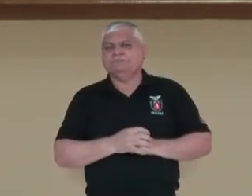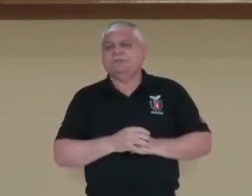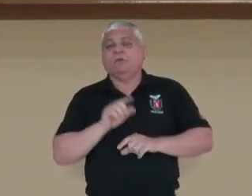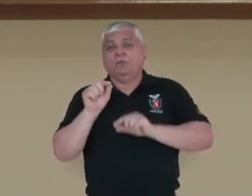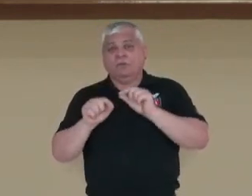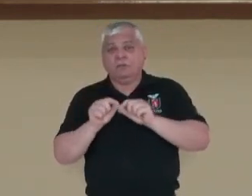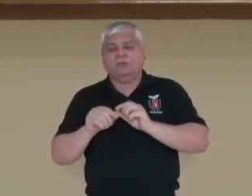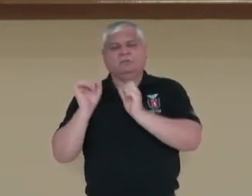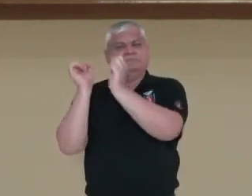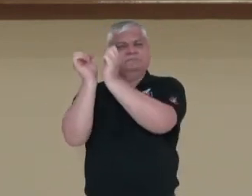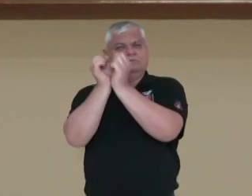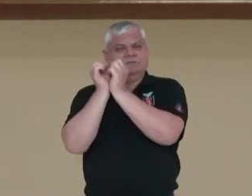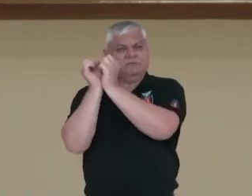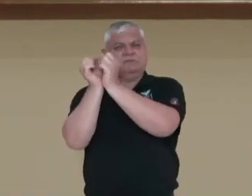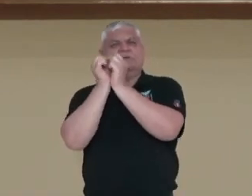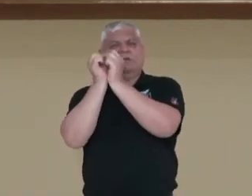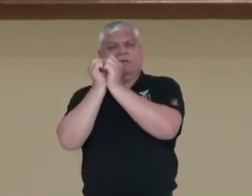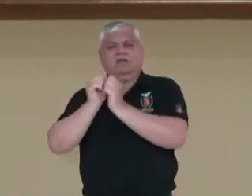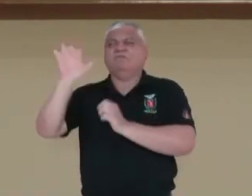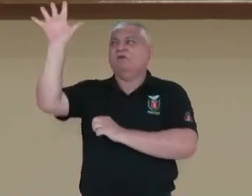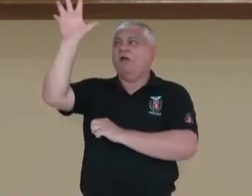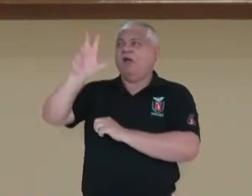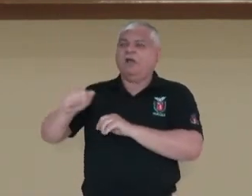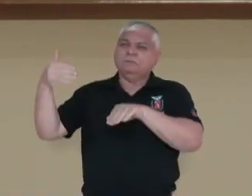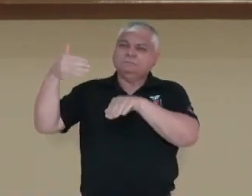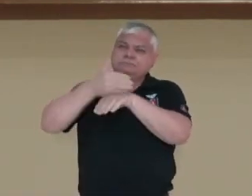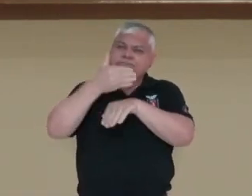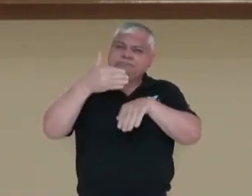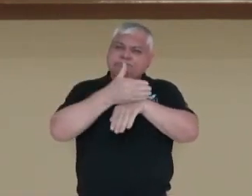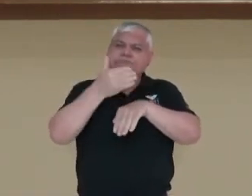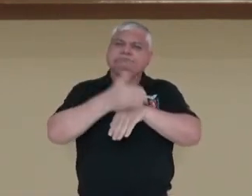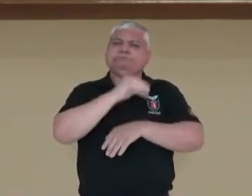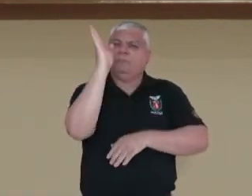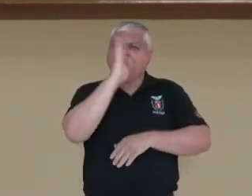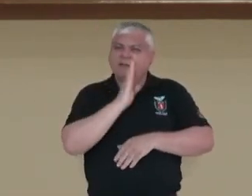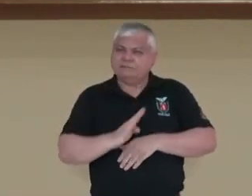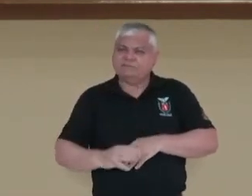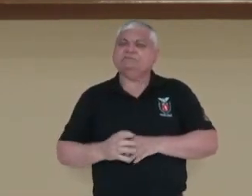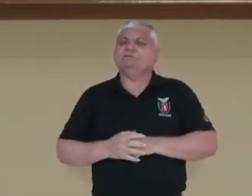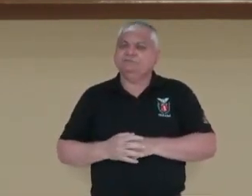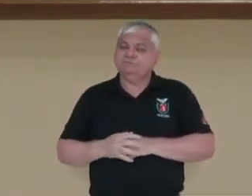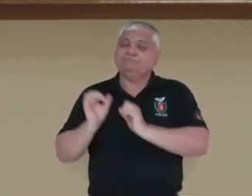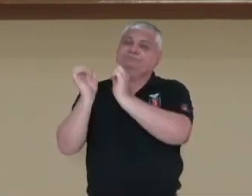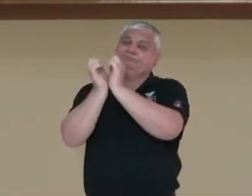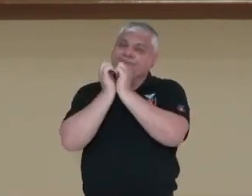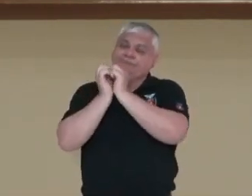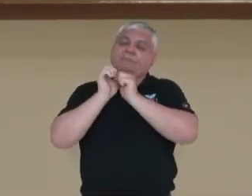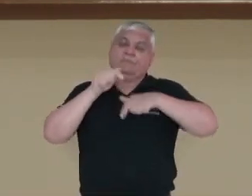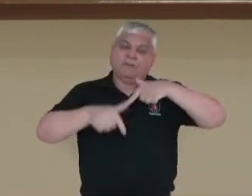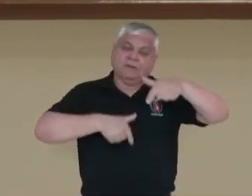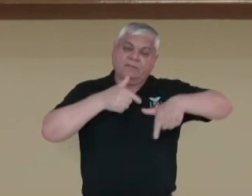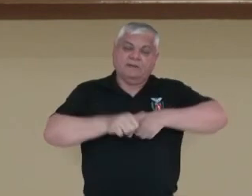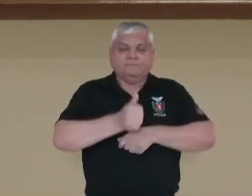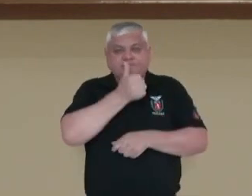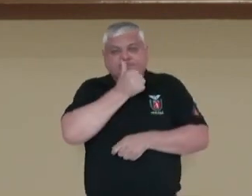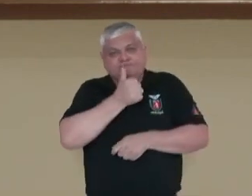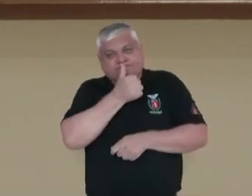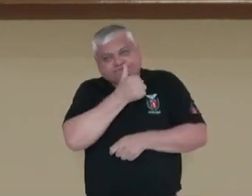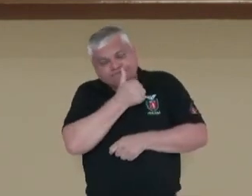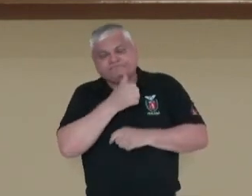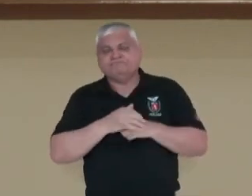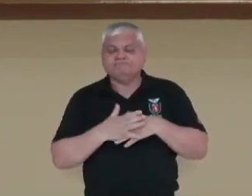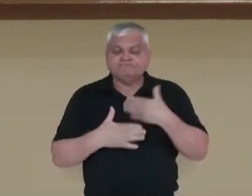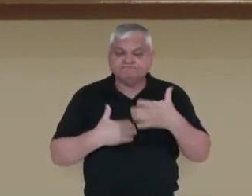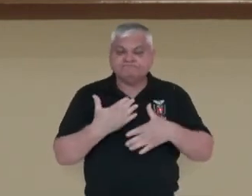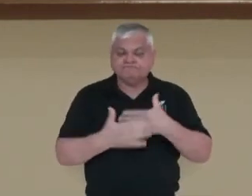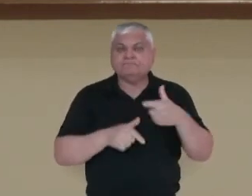os escravos vieram para cá, foram traficados, através do tráfico atlântico, vieram trabalhar aqui e a partir